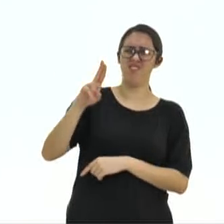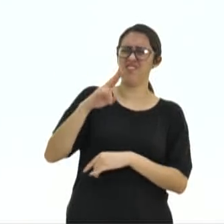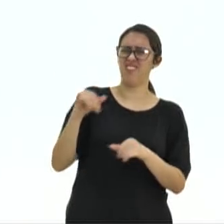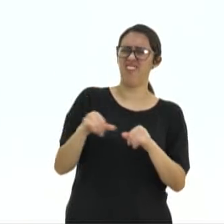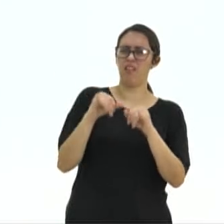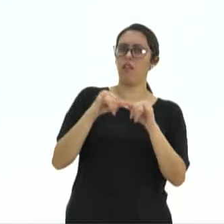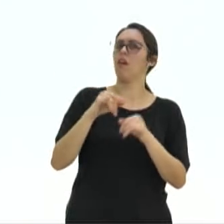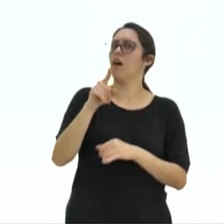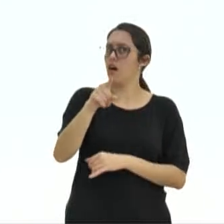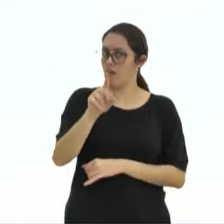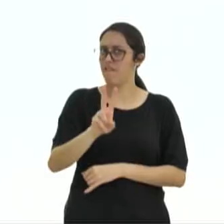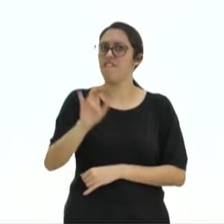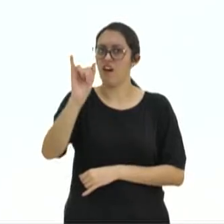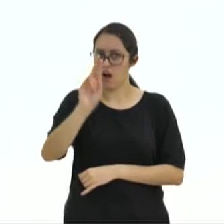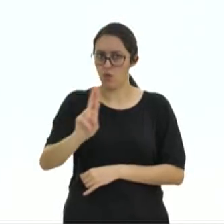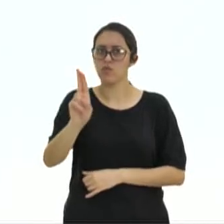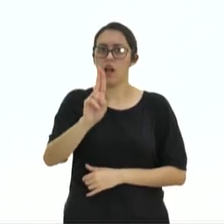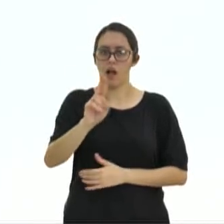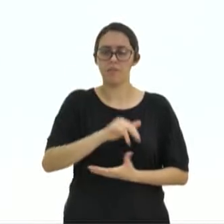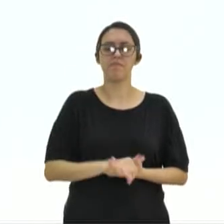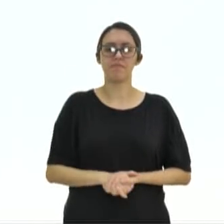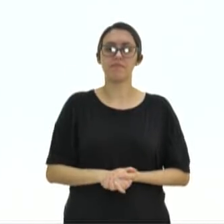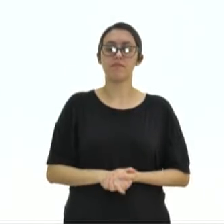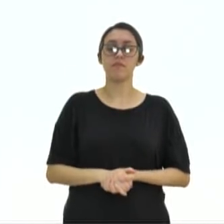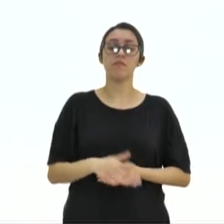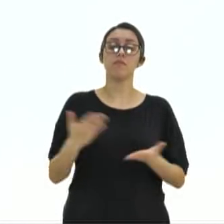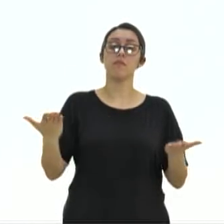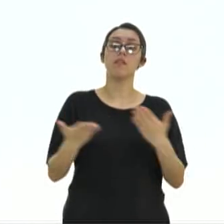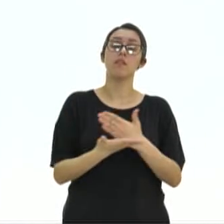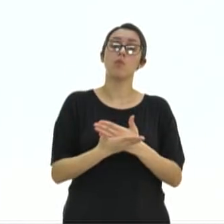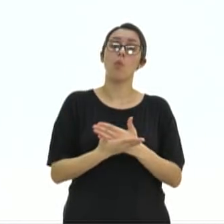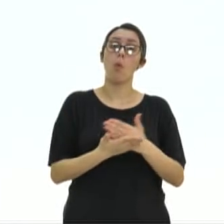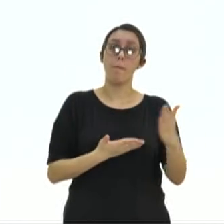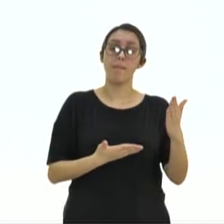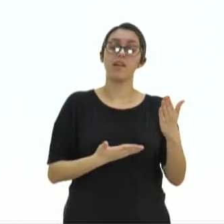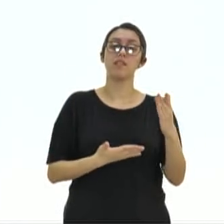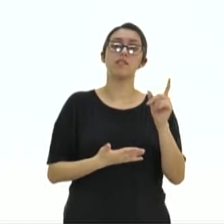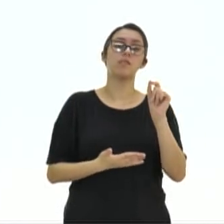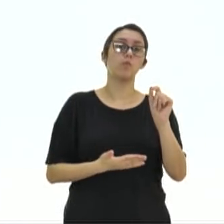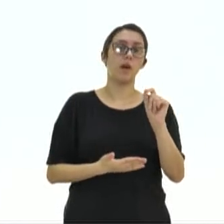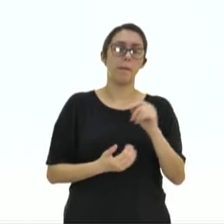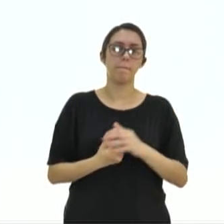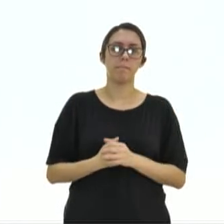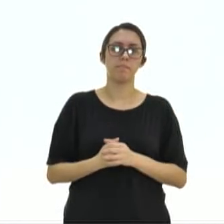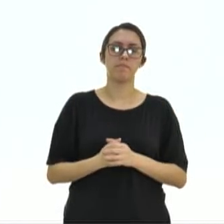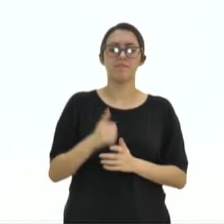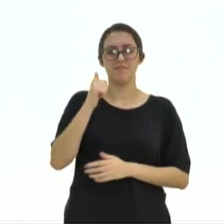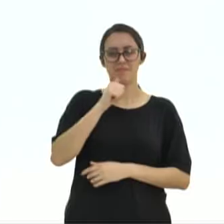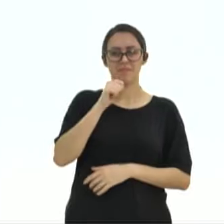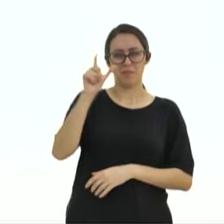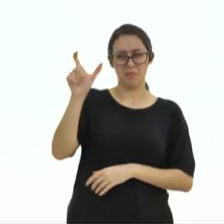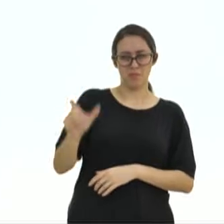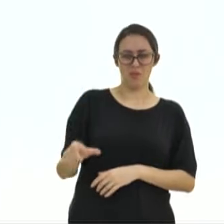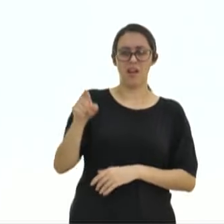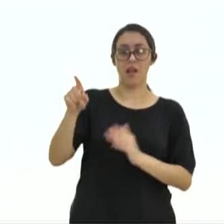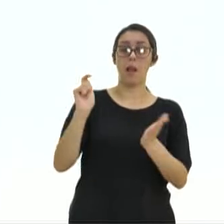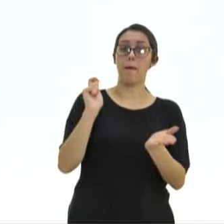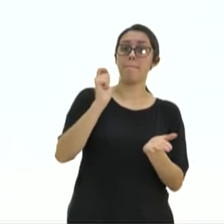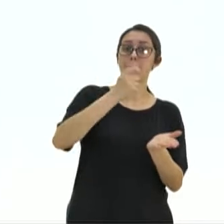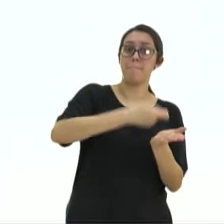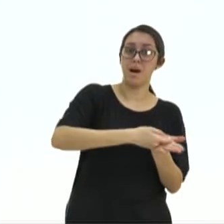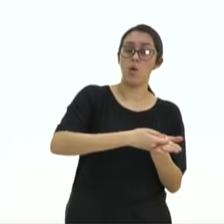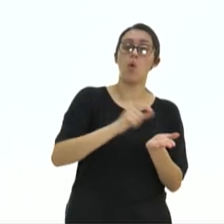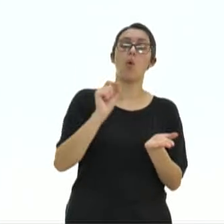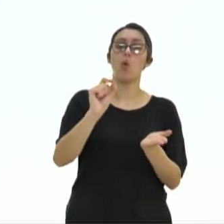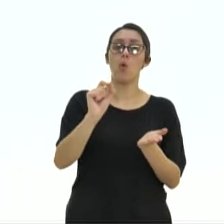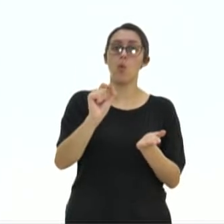sim. Vamos ver? Então vamos começar com uma situação bem comum. Camila pagou R$ 3,50 por